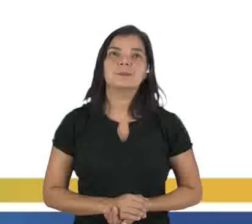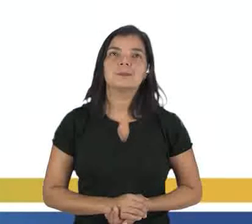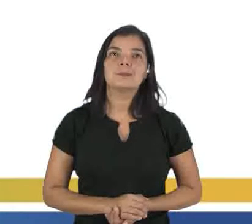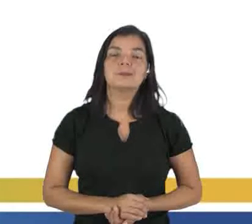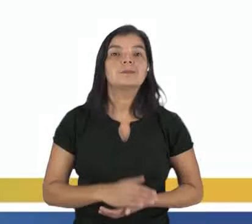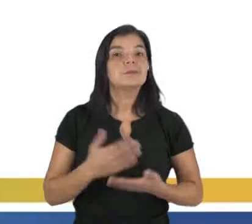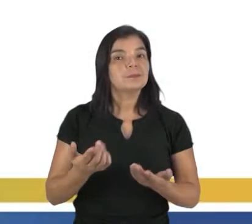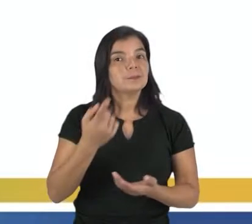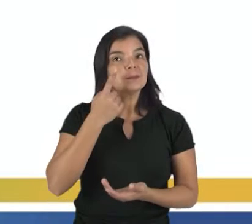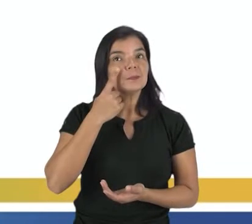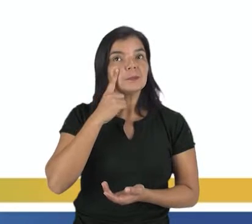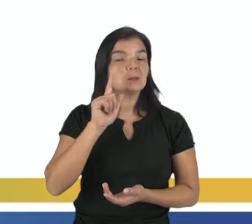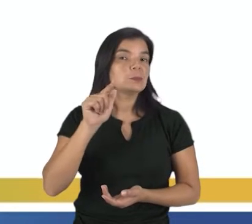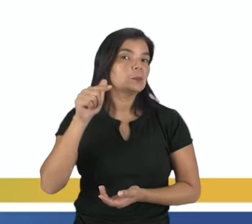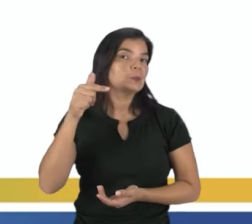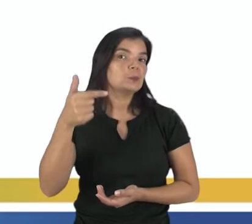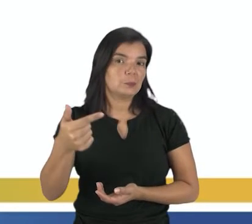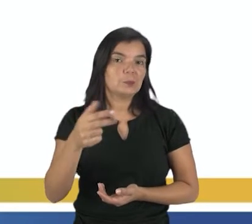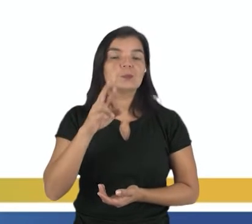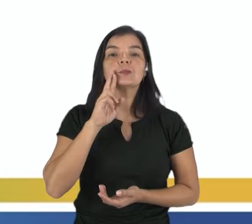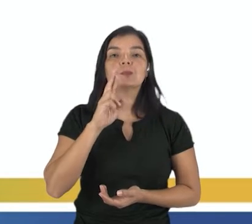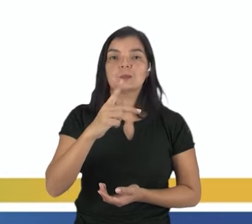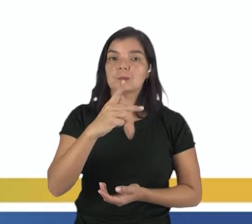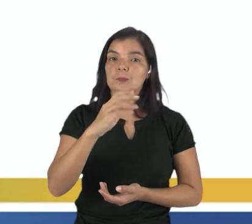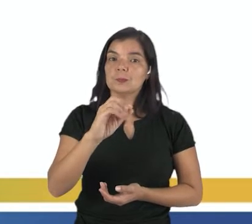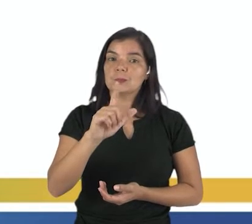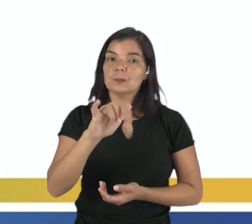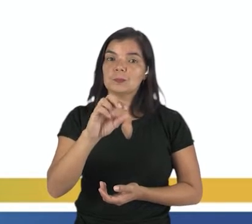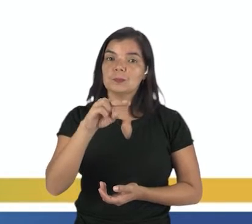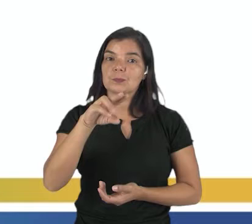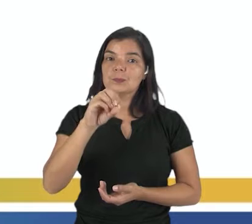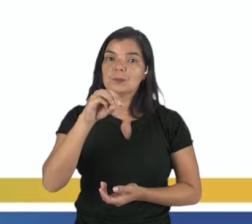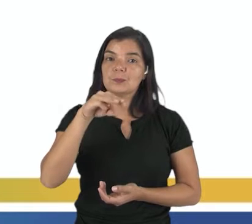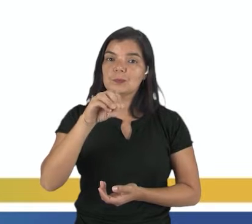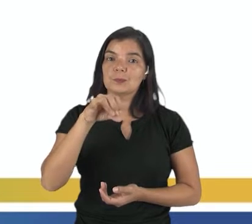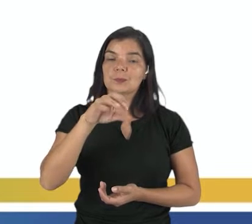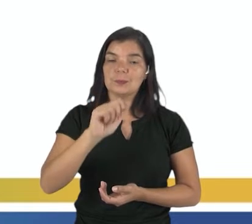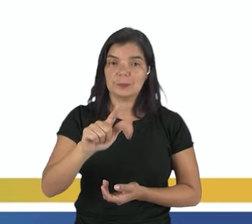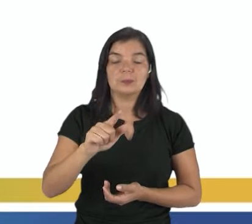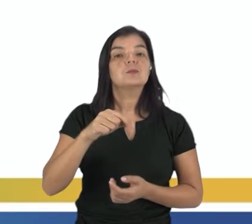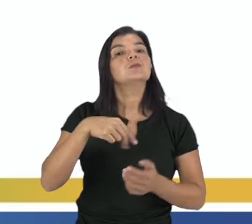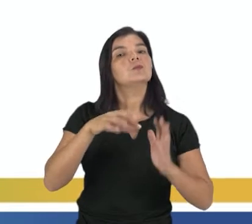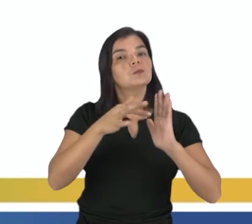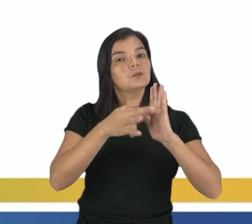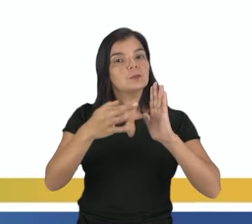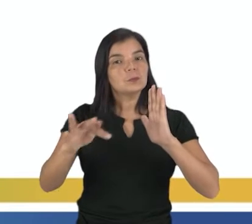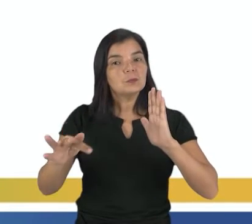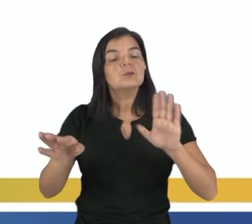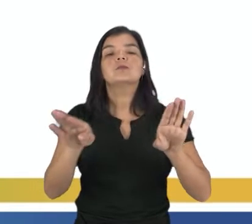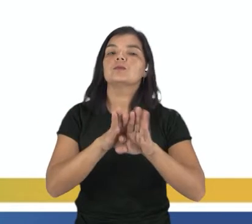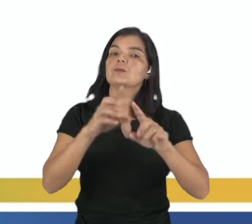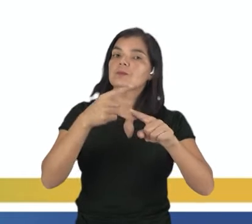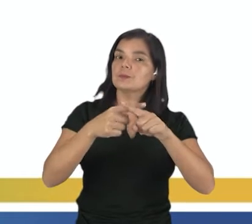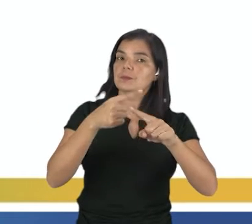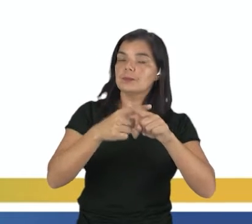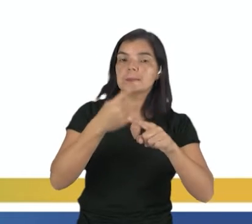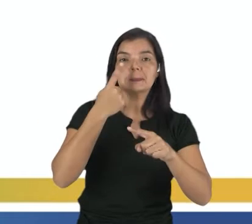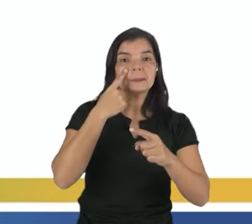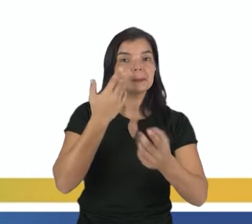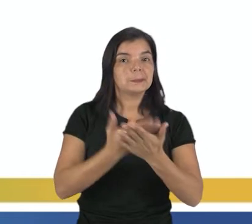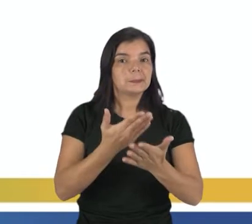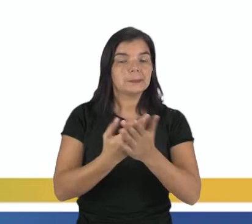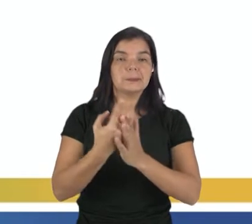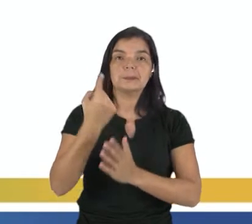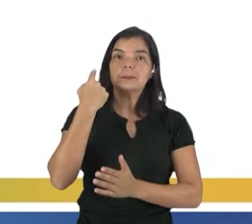então agora vamos resolver uma equação polinomial do primeiro grau usando aqueles princípios aditivos e multiplicativos que nós